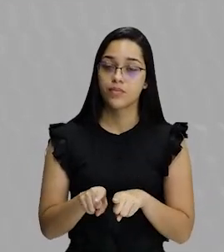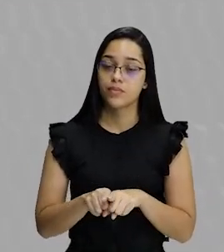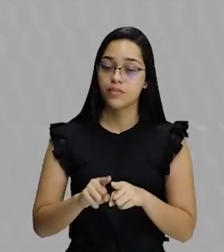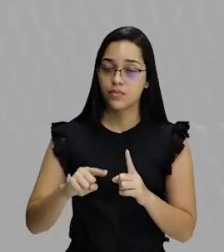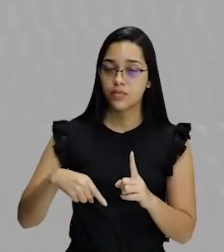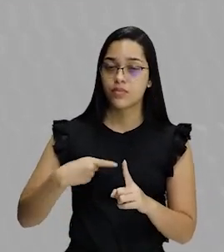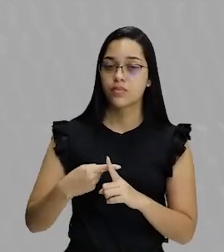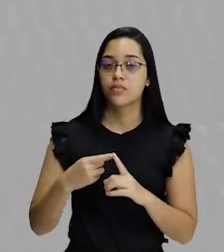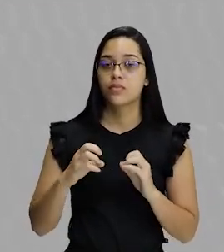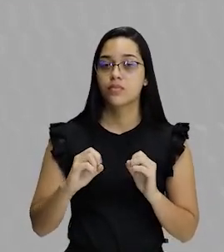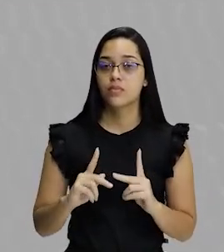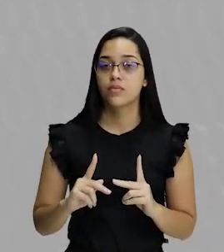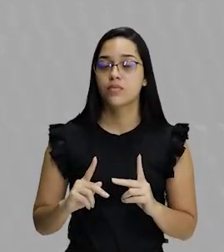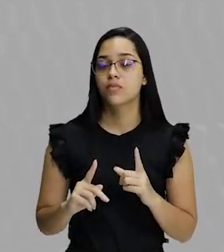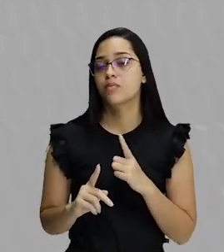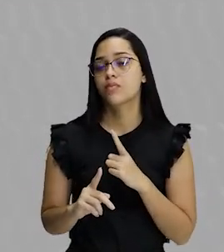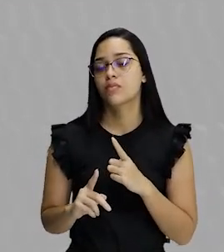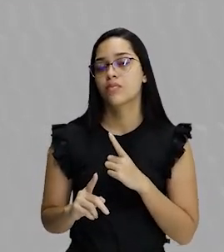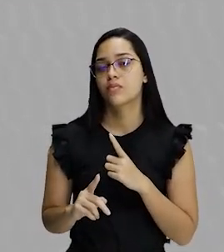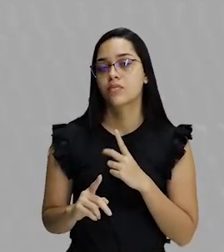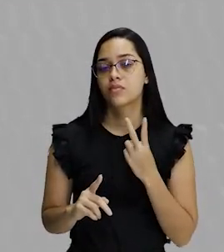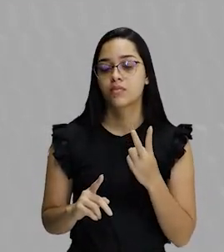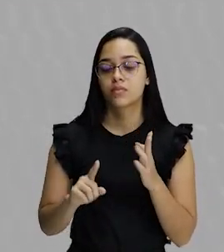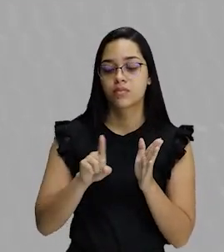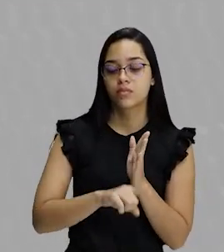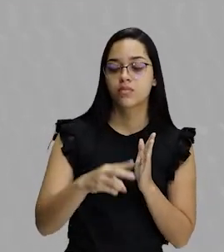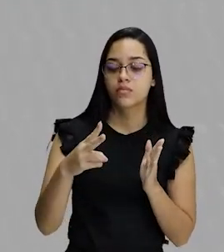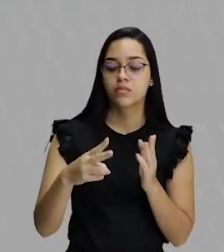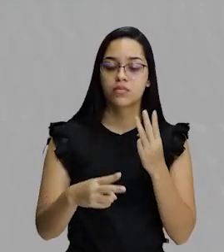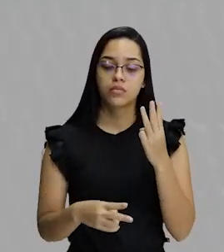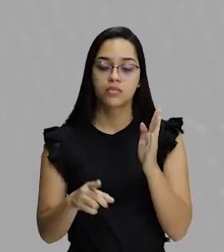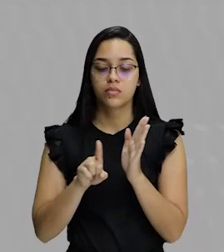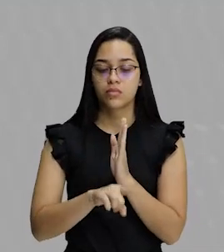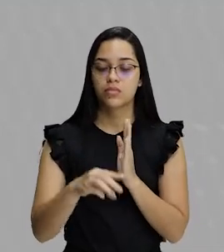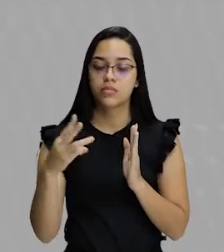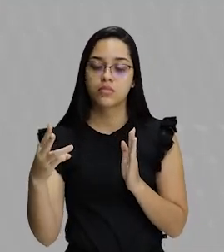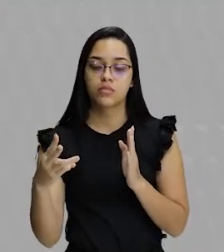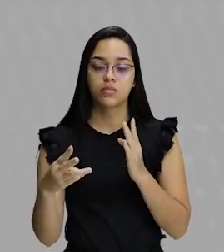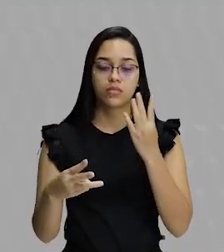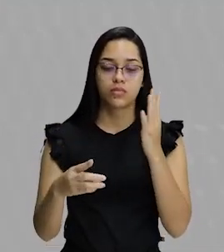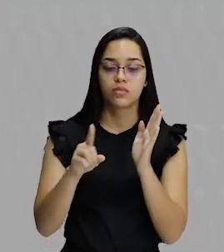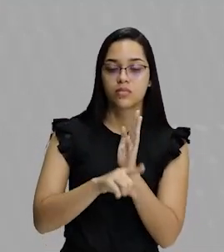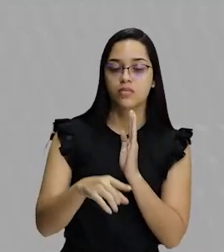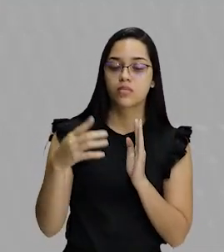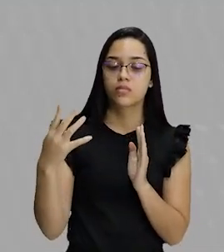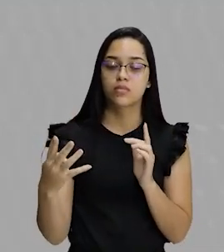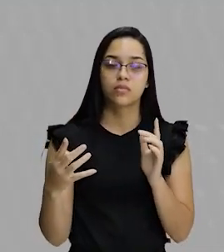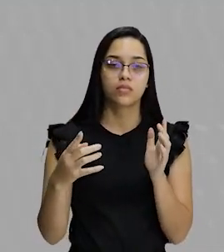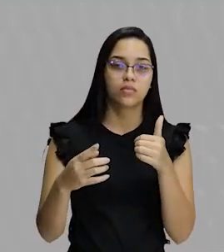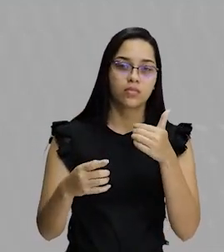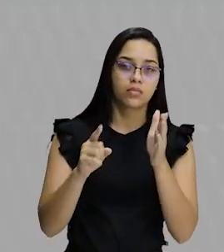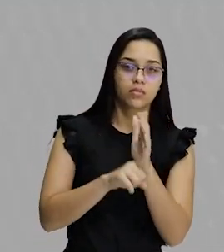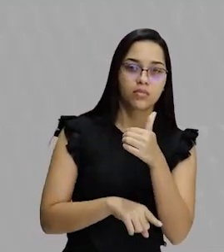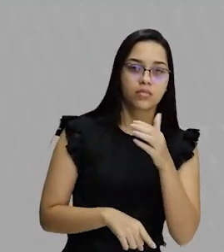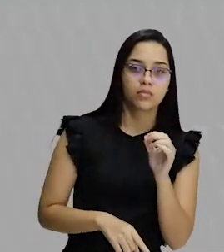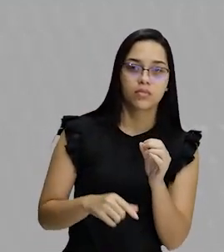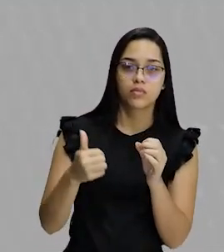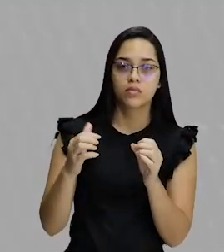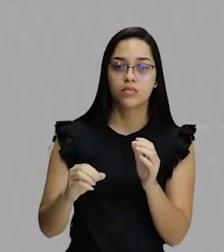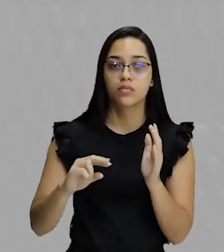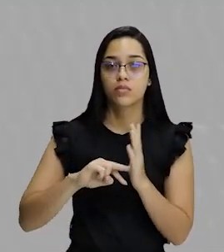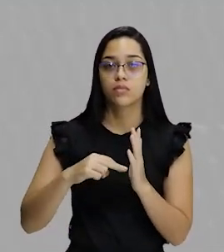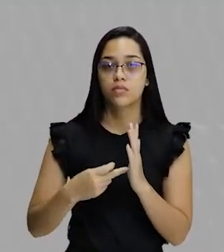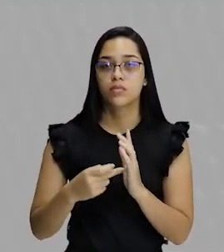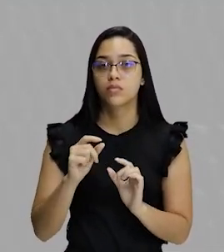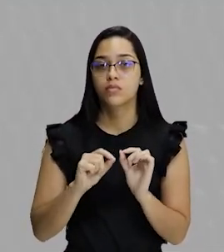positivo. Tá? Se eu tiver 2 e menos 2, 3 e menos 3, menos 4 e 4, menos 10 e 10, quer dizer